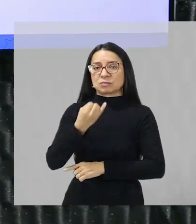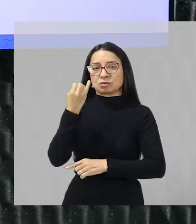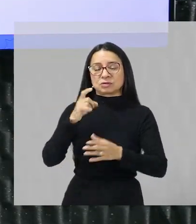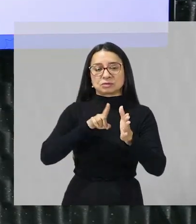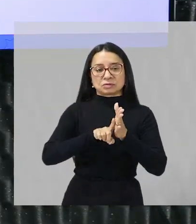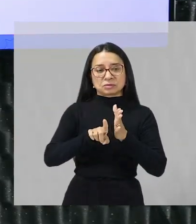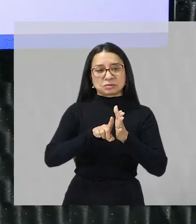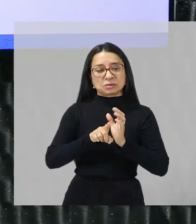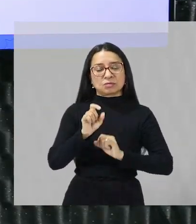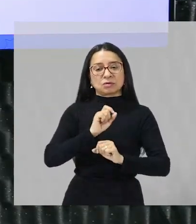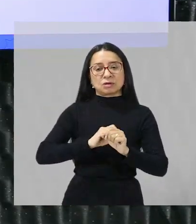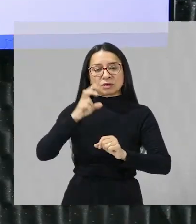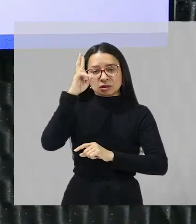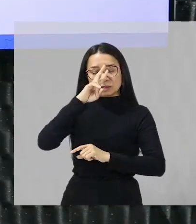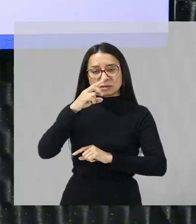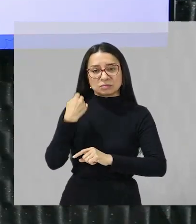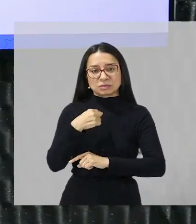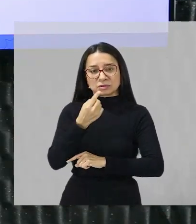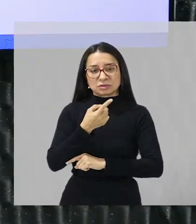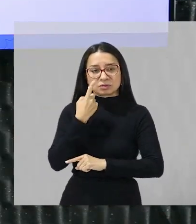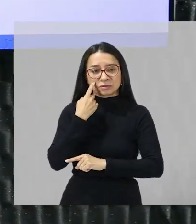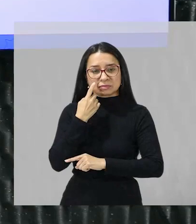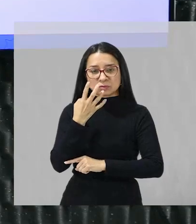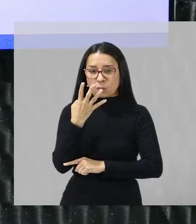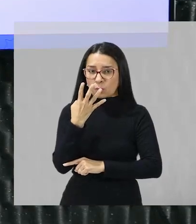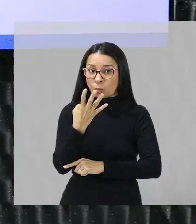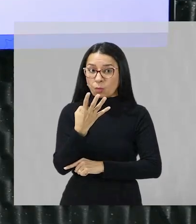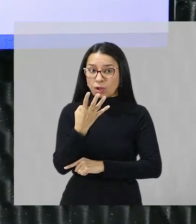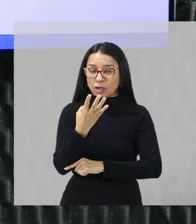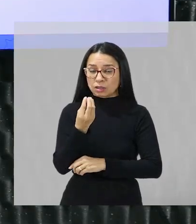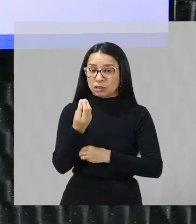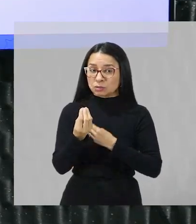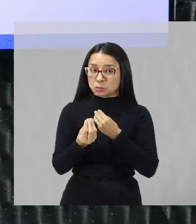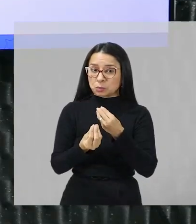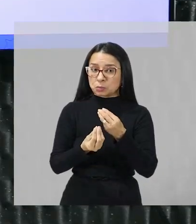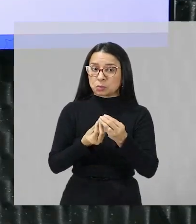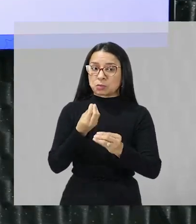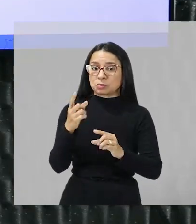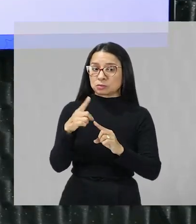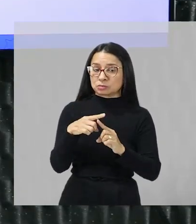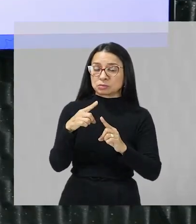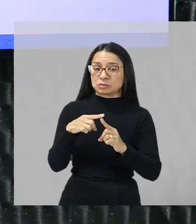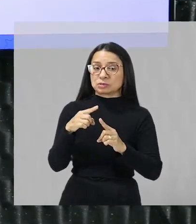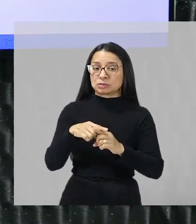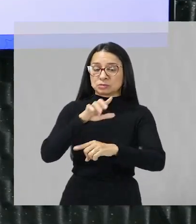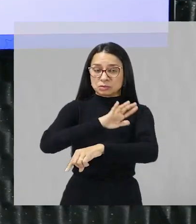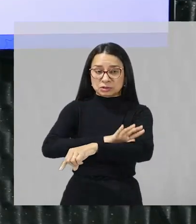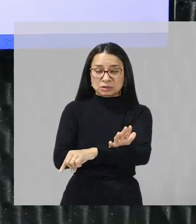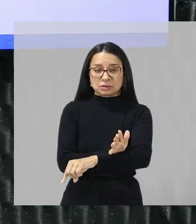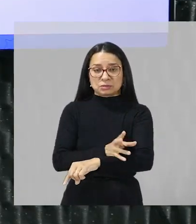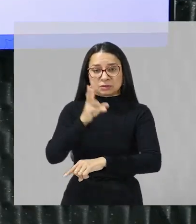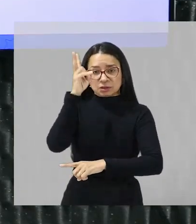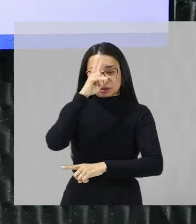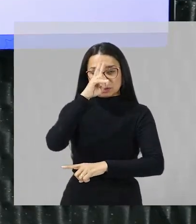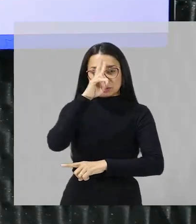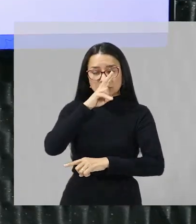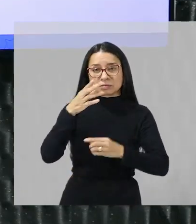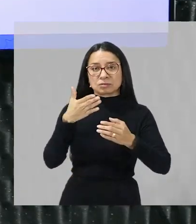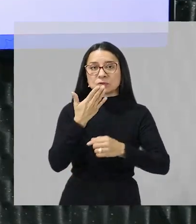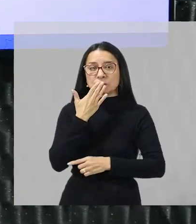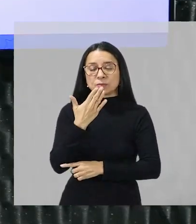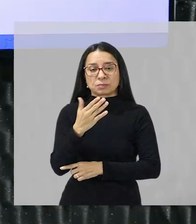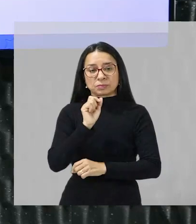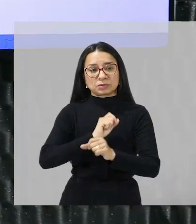de como essas práticas da dança regulam uma única masculinidade. Falso também, porque não se fala de uma